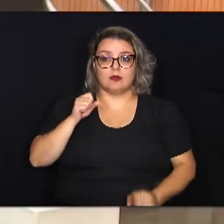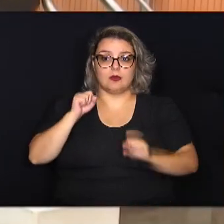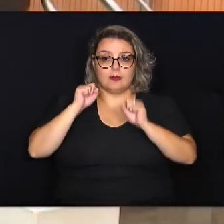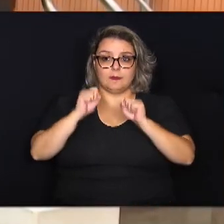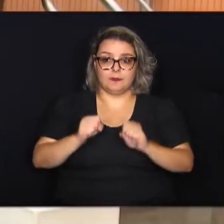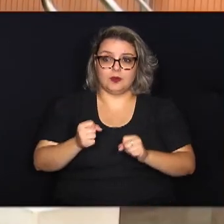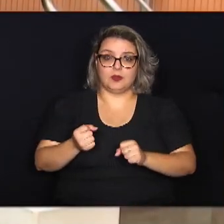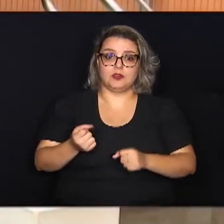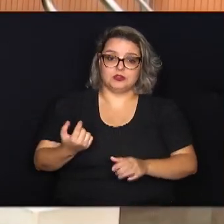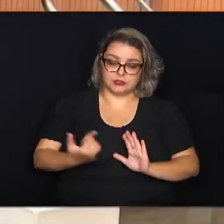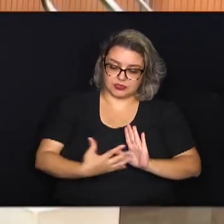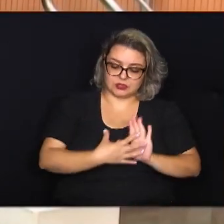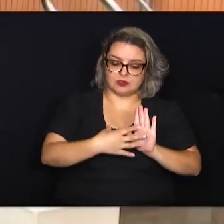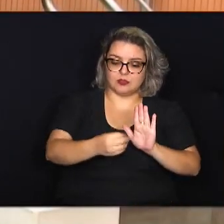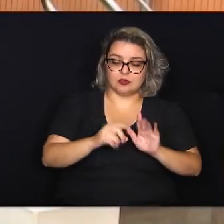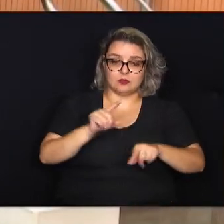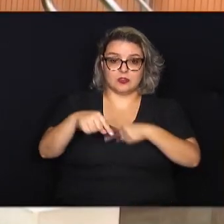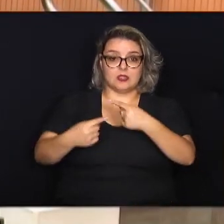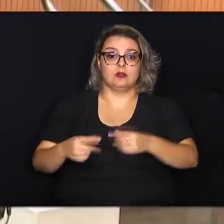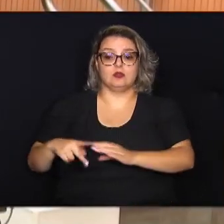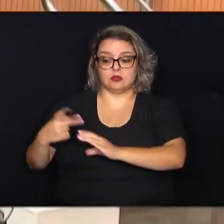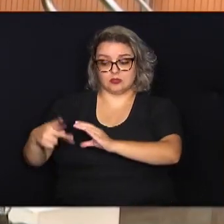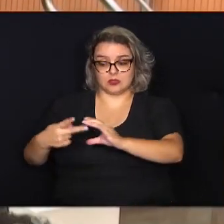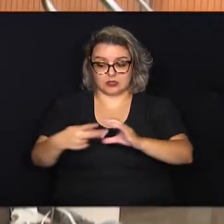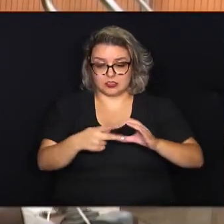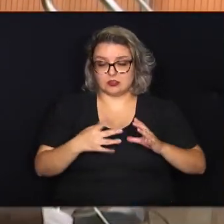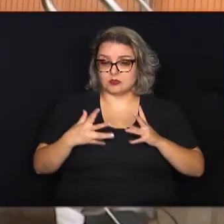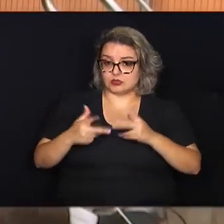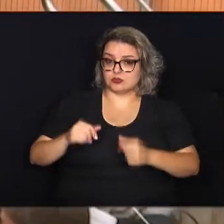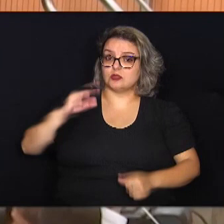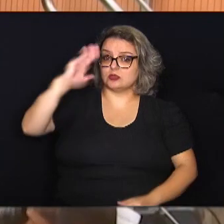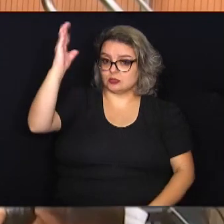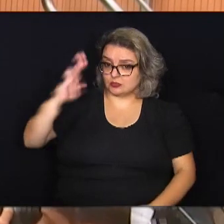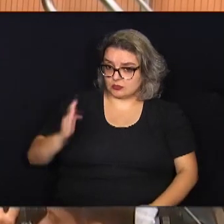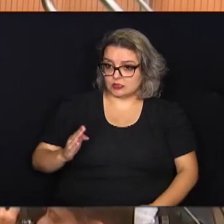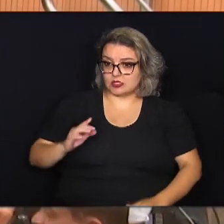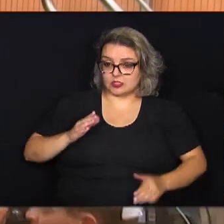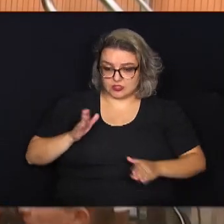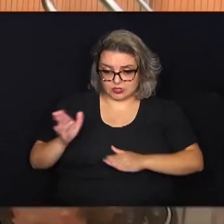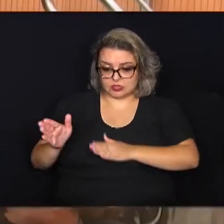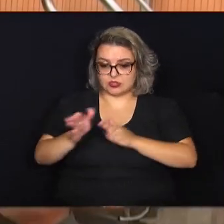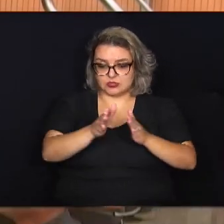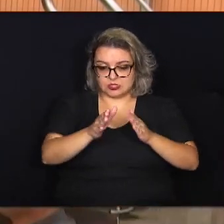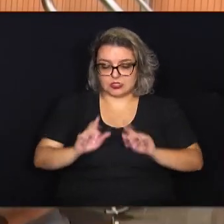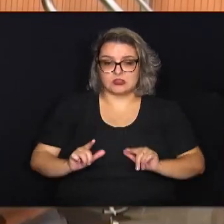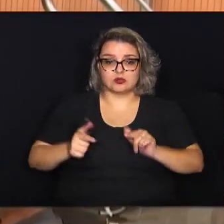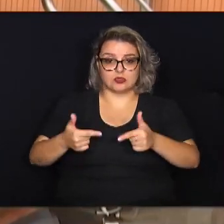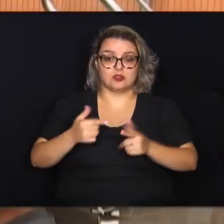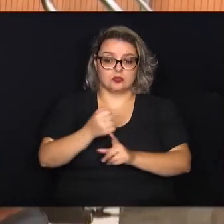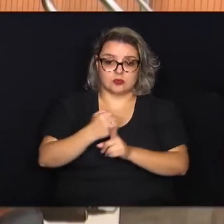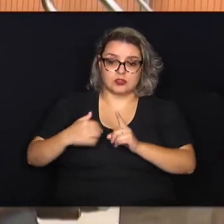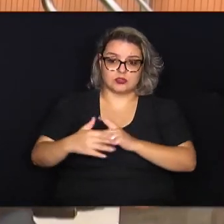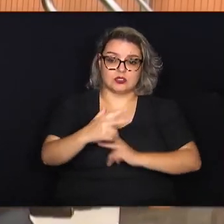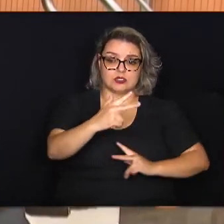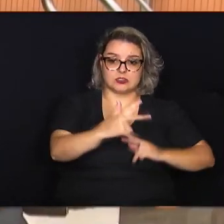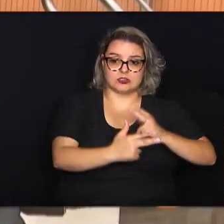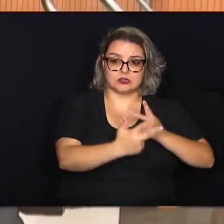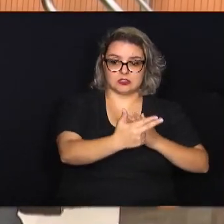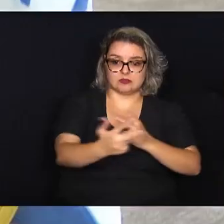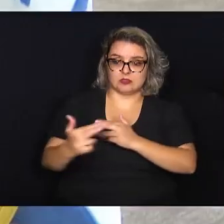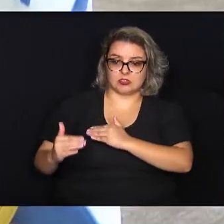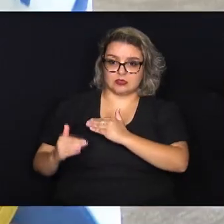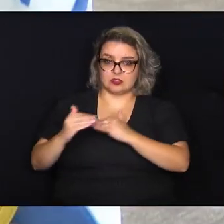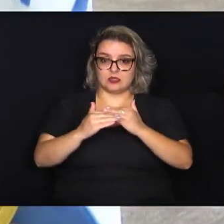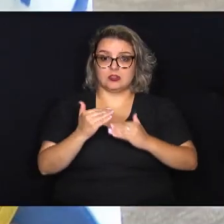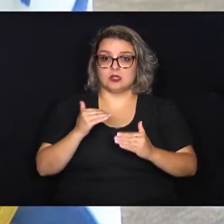servir de modelo para outras câmaras do Brasil, em direção à luta por uma sociedade mais igualitária e